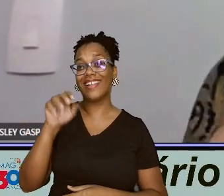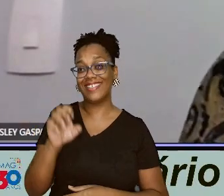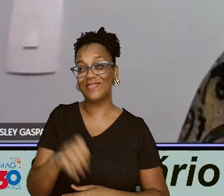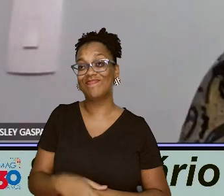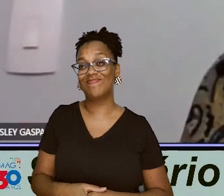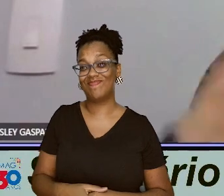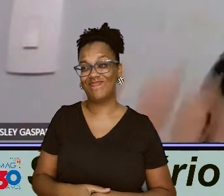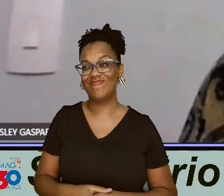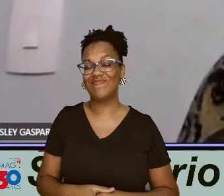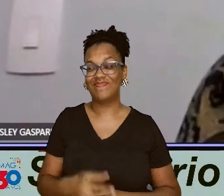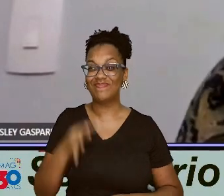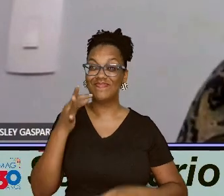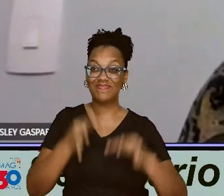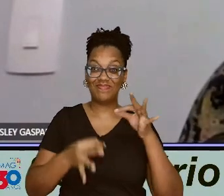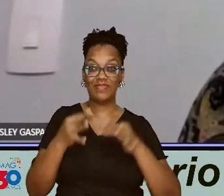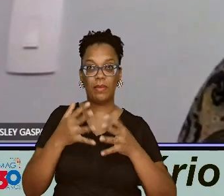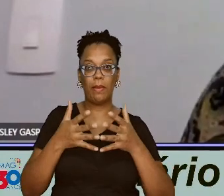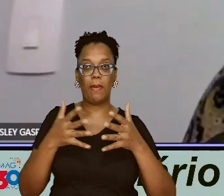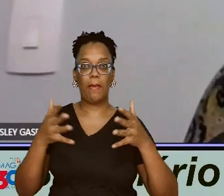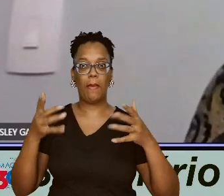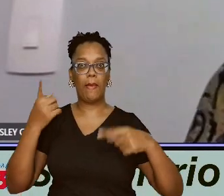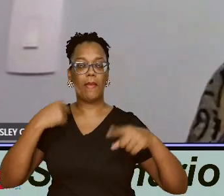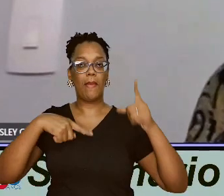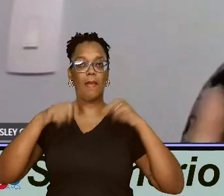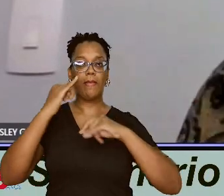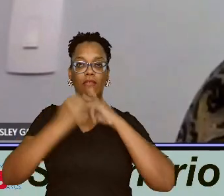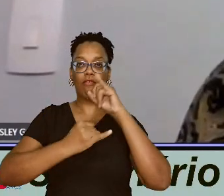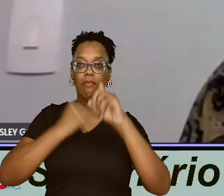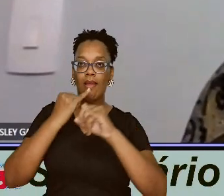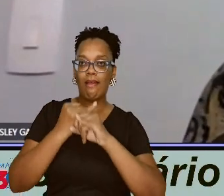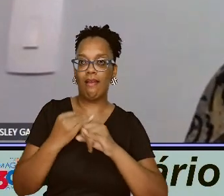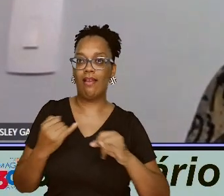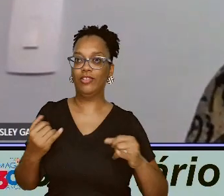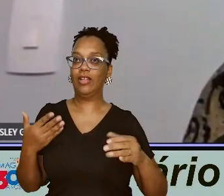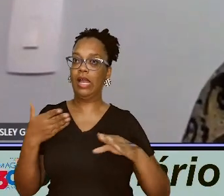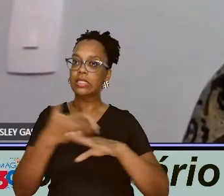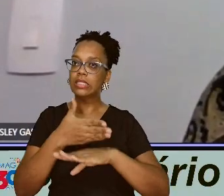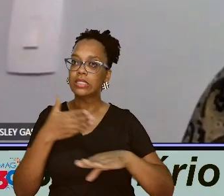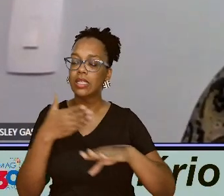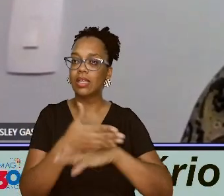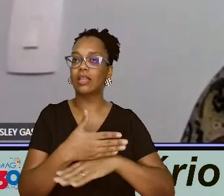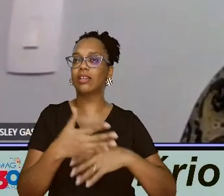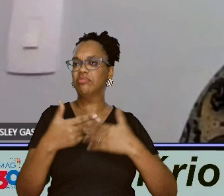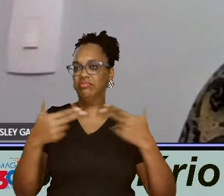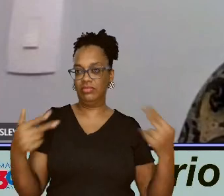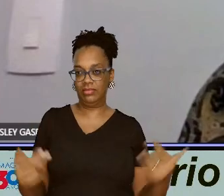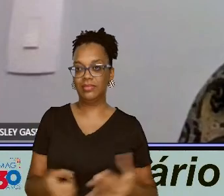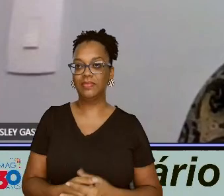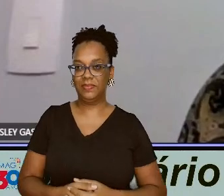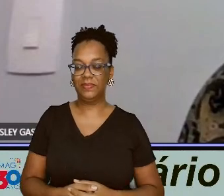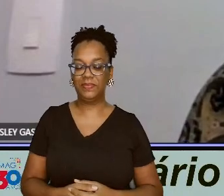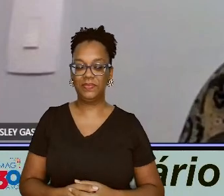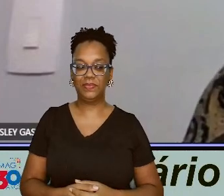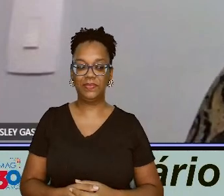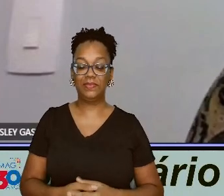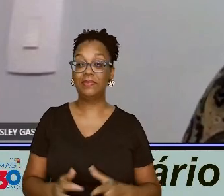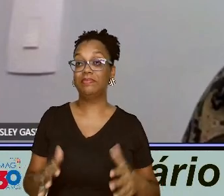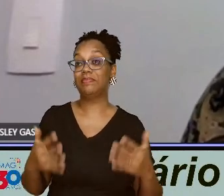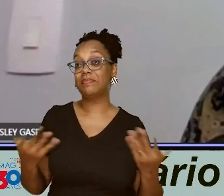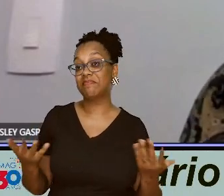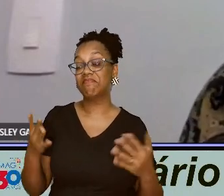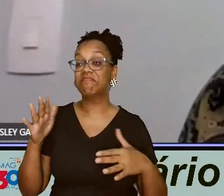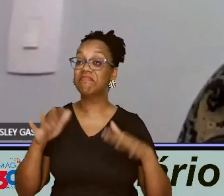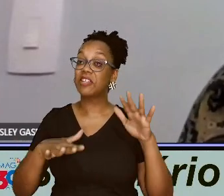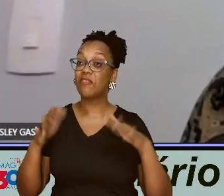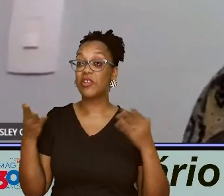o tribunal cresceu em termos de informática, de acesso e tudo mais, né? Então, talvez hoje